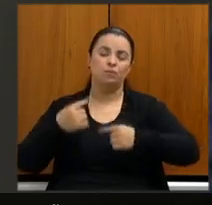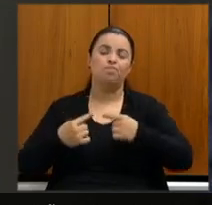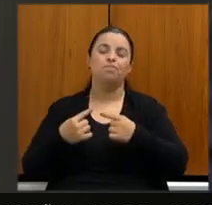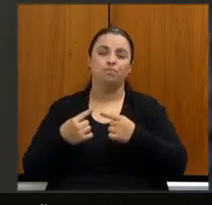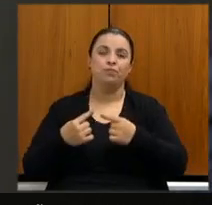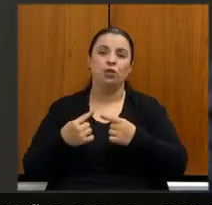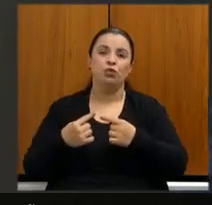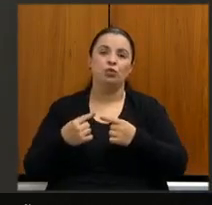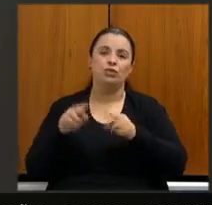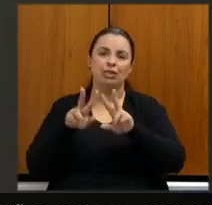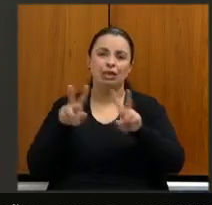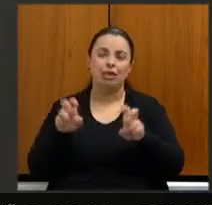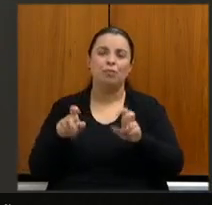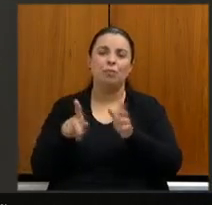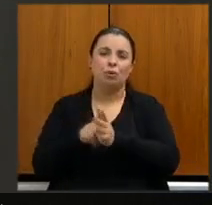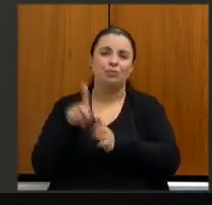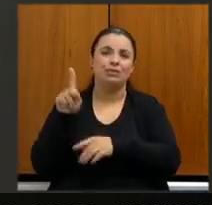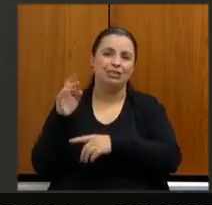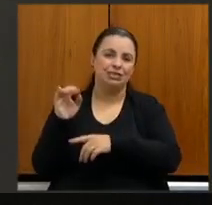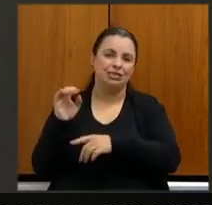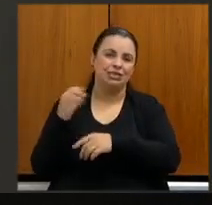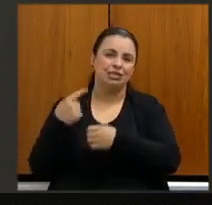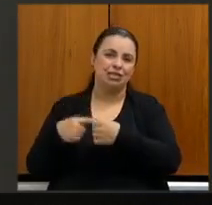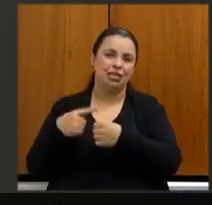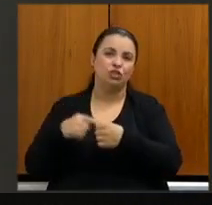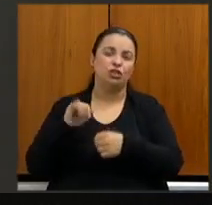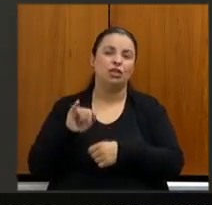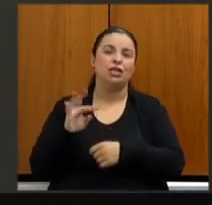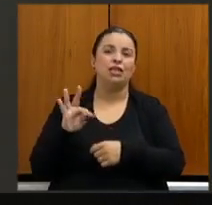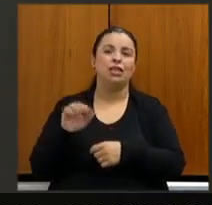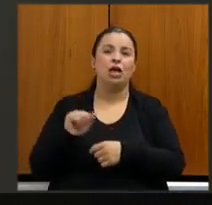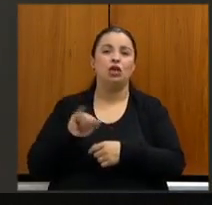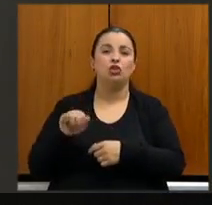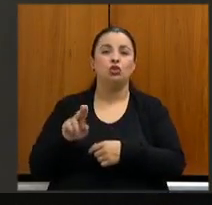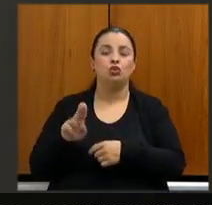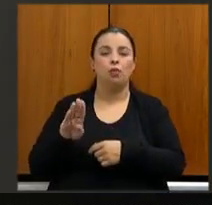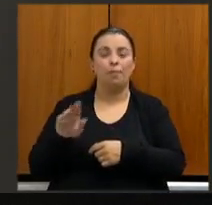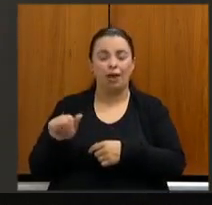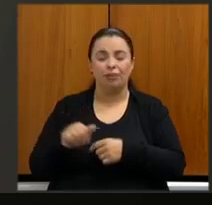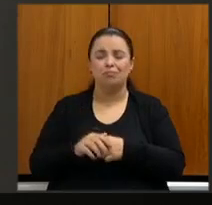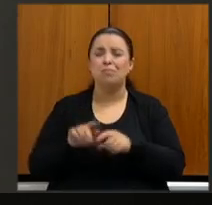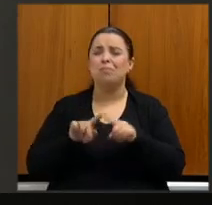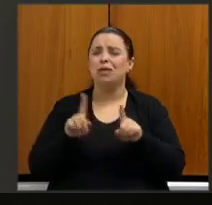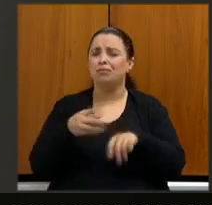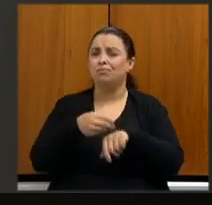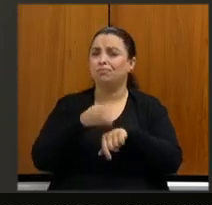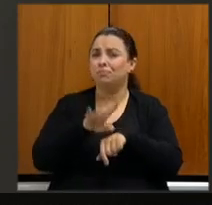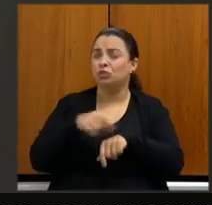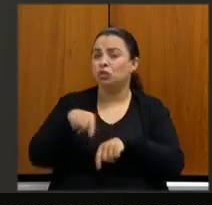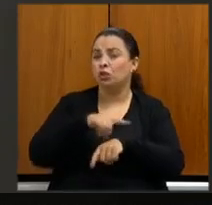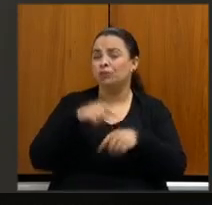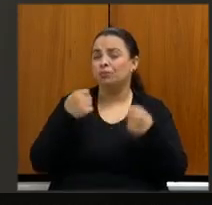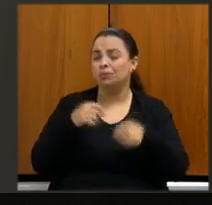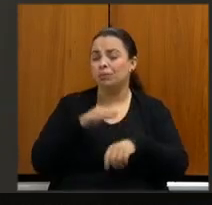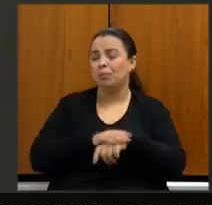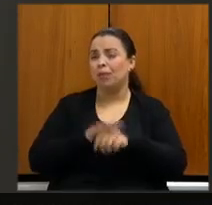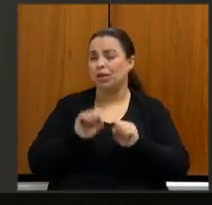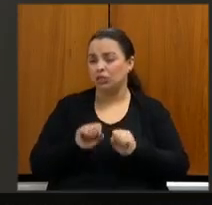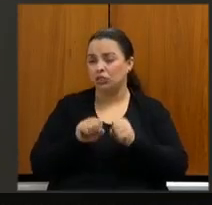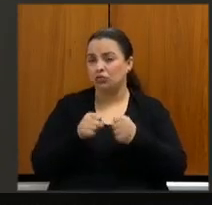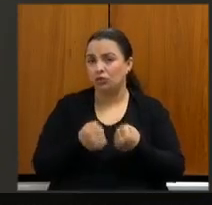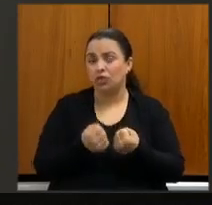de Itajubá Mas deixo aqui as minhas considerações iniciais nós precisamos nos esforçar mais para